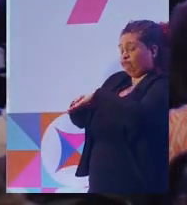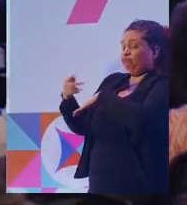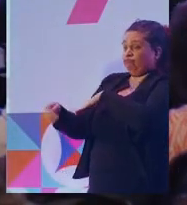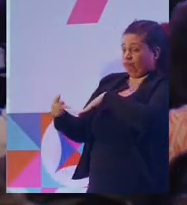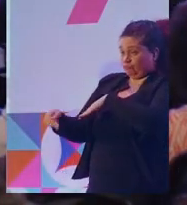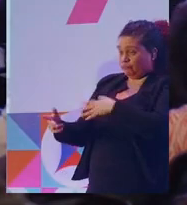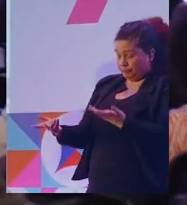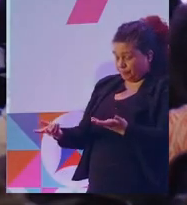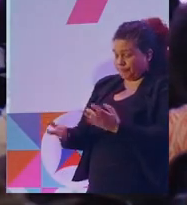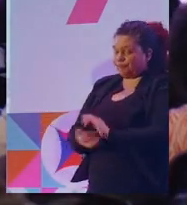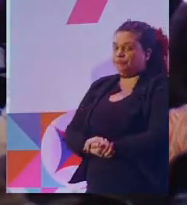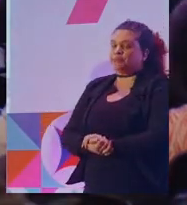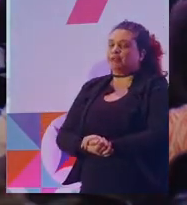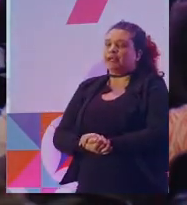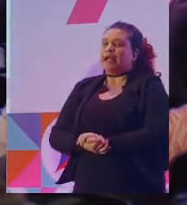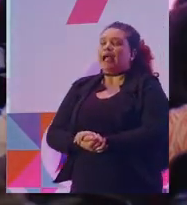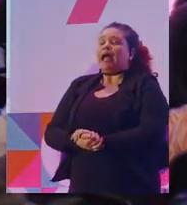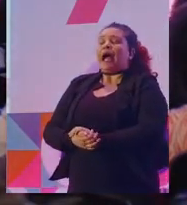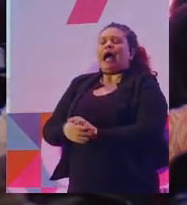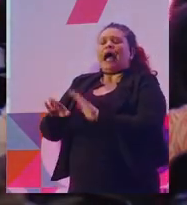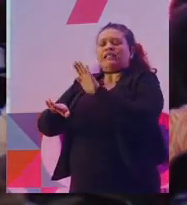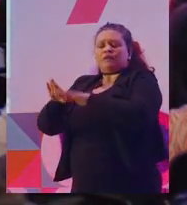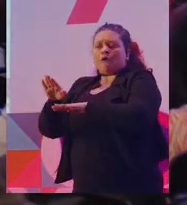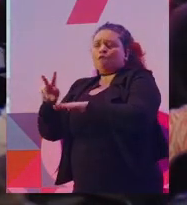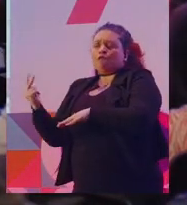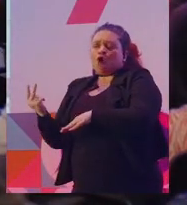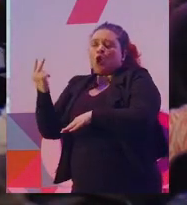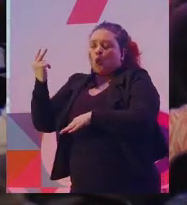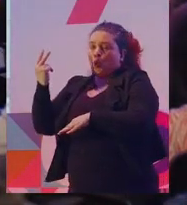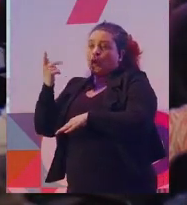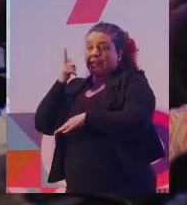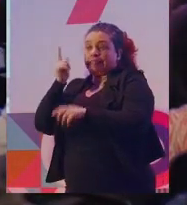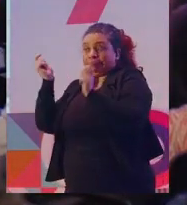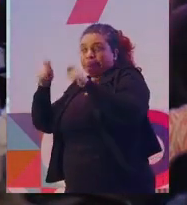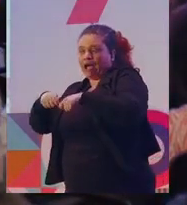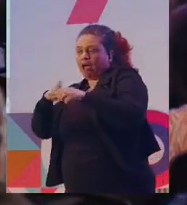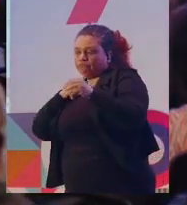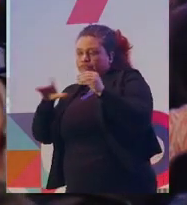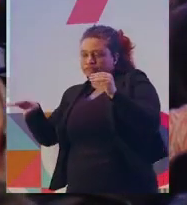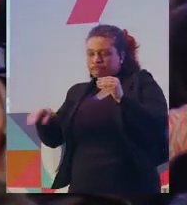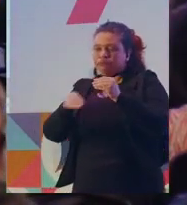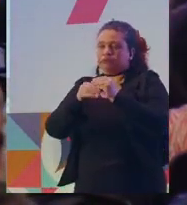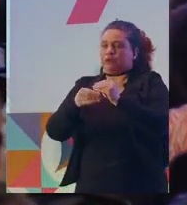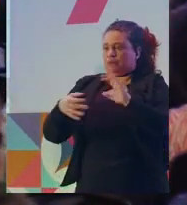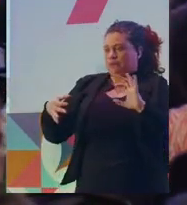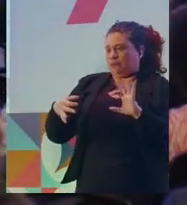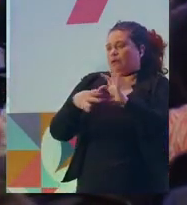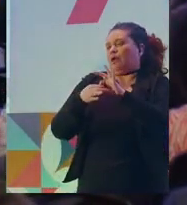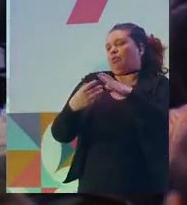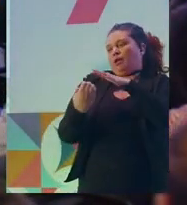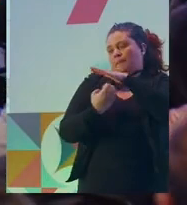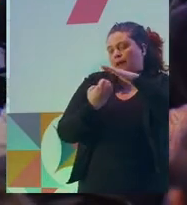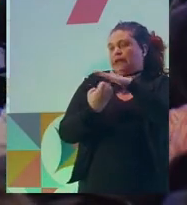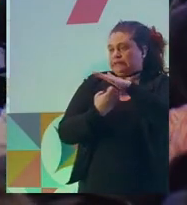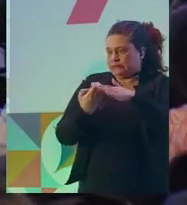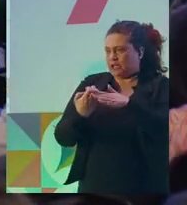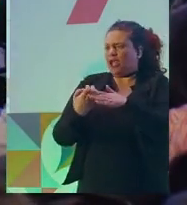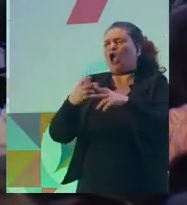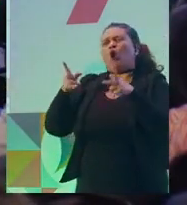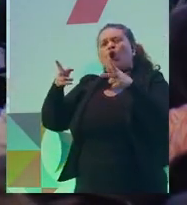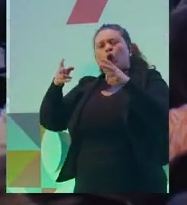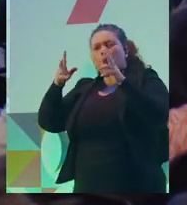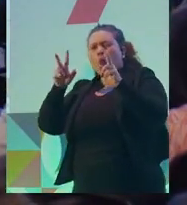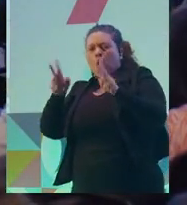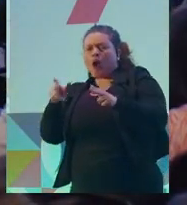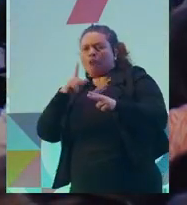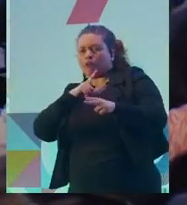funcionar. Acaba gerando esse valor agregado que a gente quer dar para a organização. Como todas as outras arquiteturas, tem que estar em